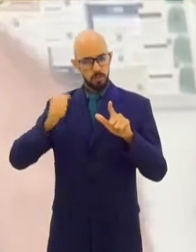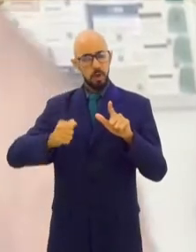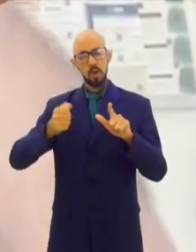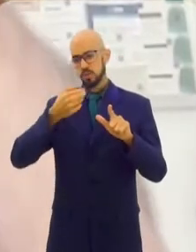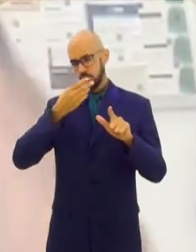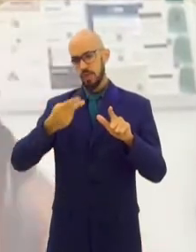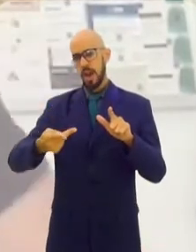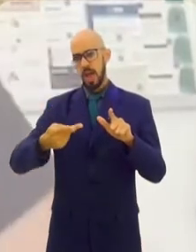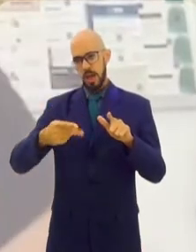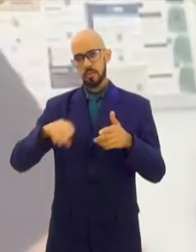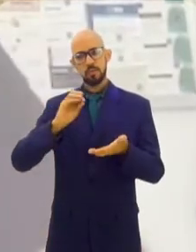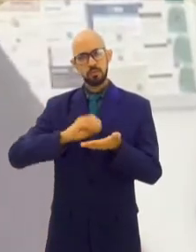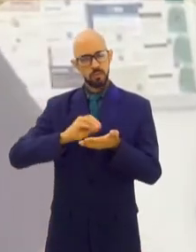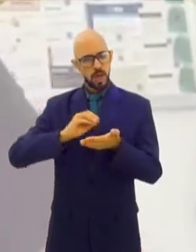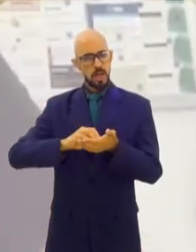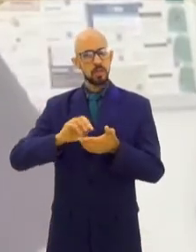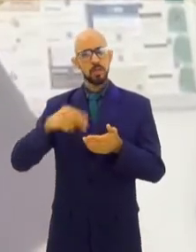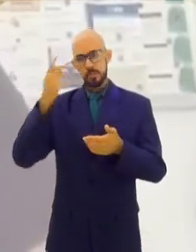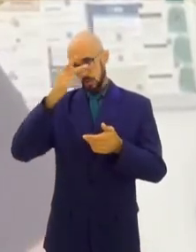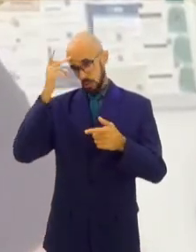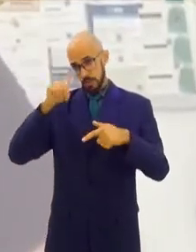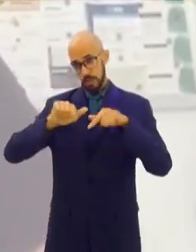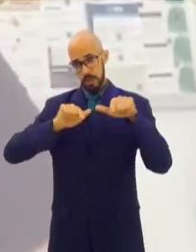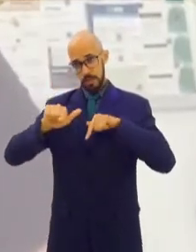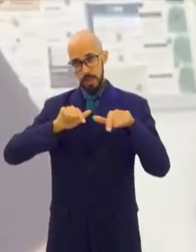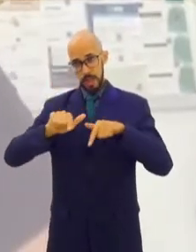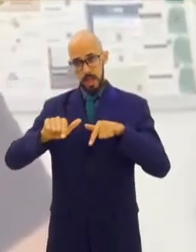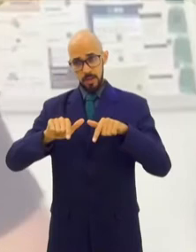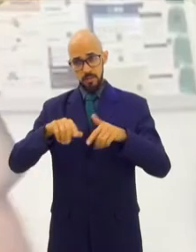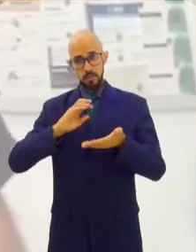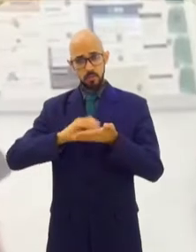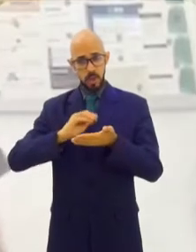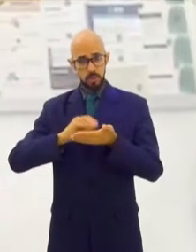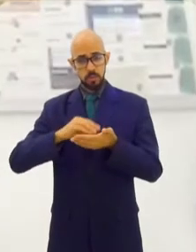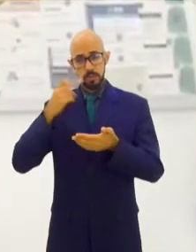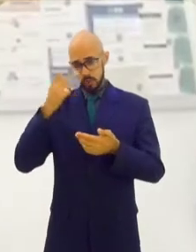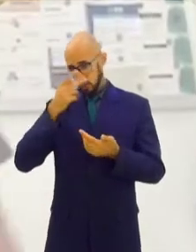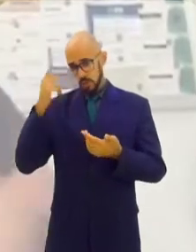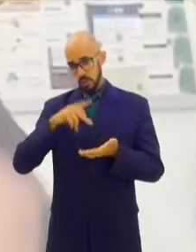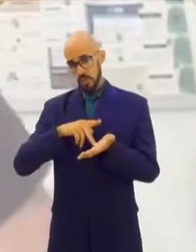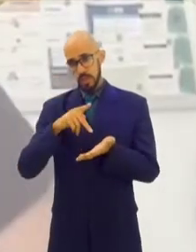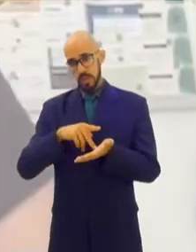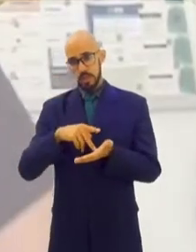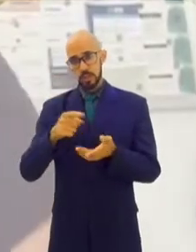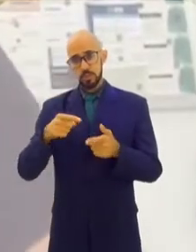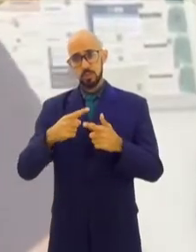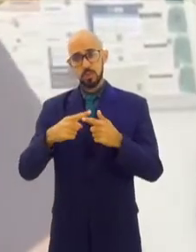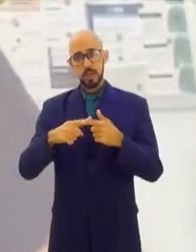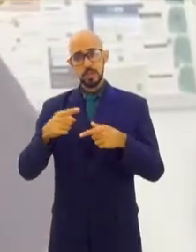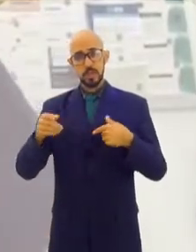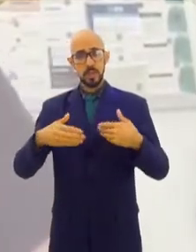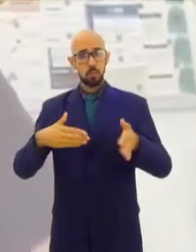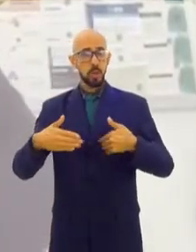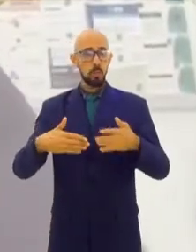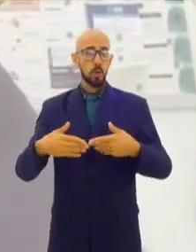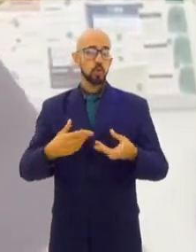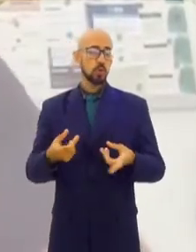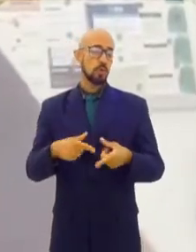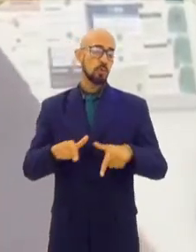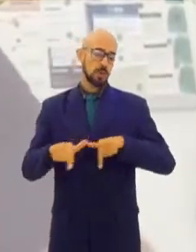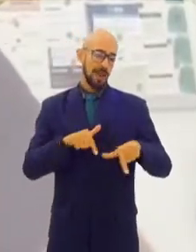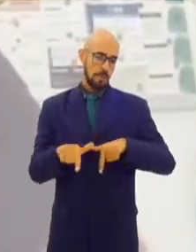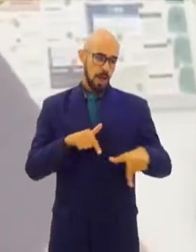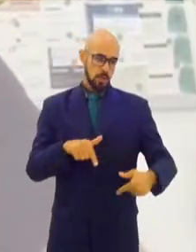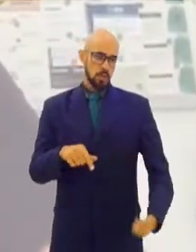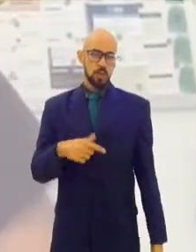audiovisual eu posso dar meu testemunho direto na falta mão de obra Não essa mão de obra qualifica falta mão de obra né